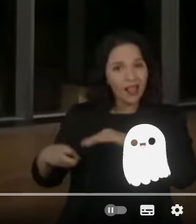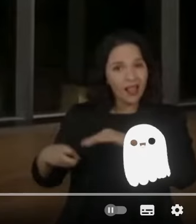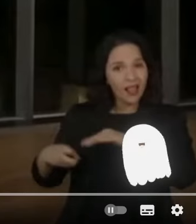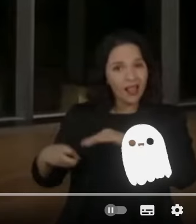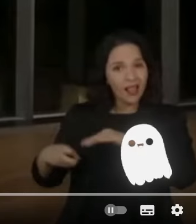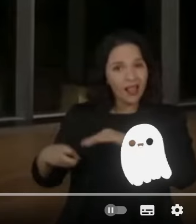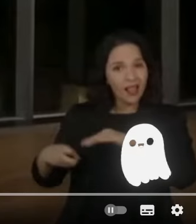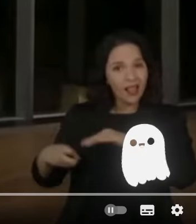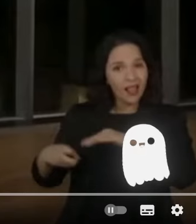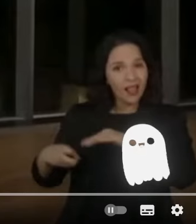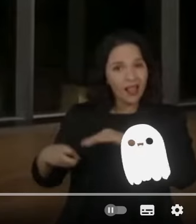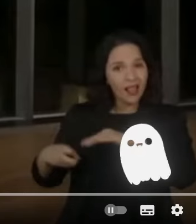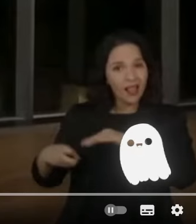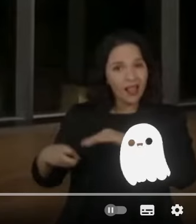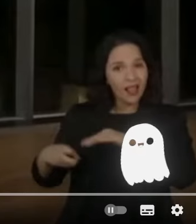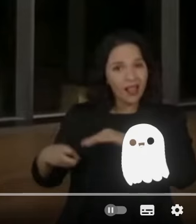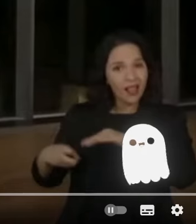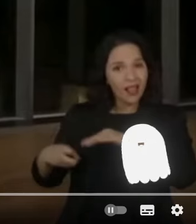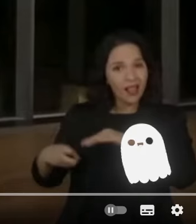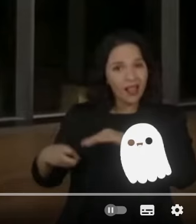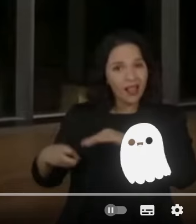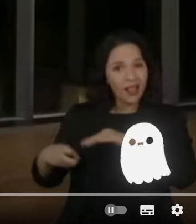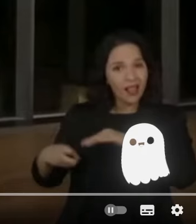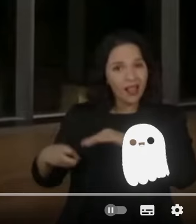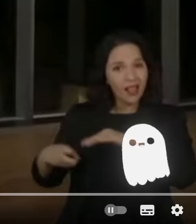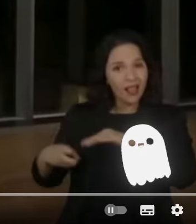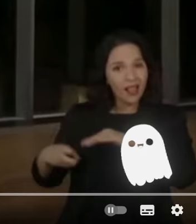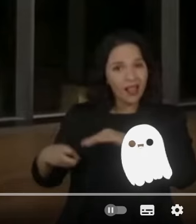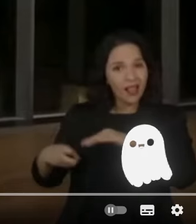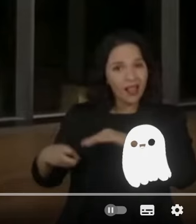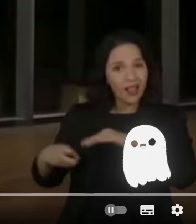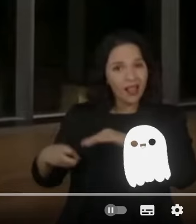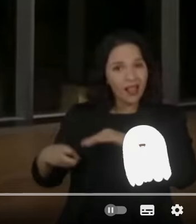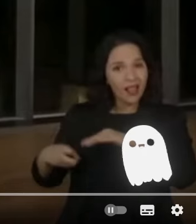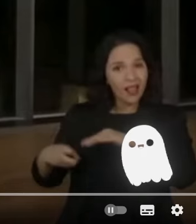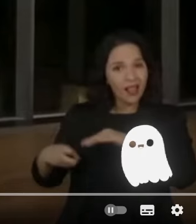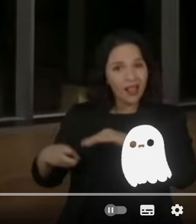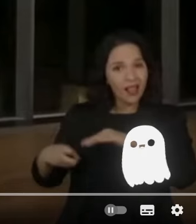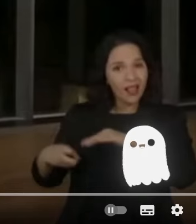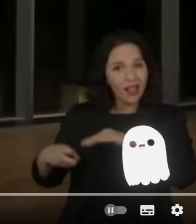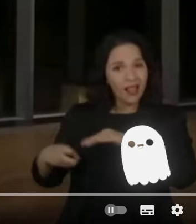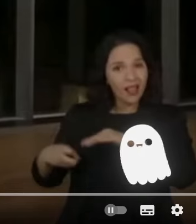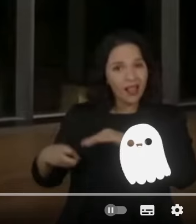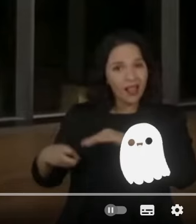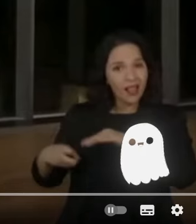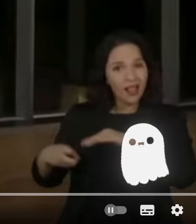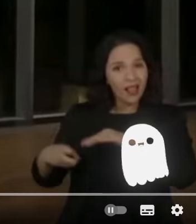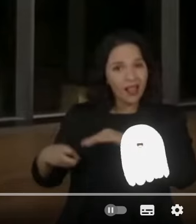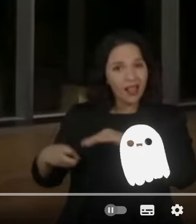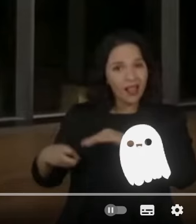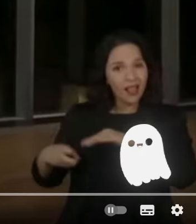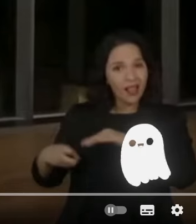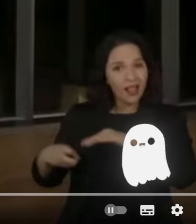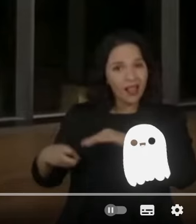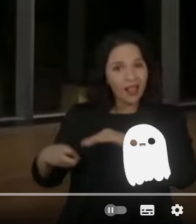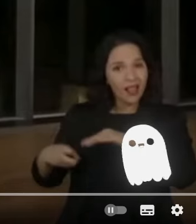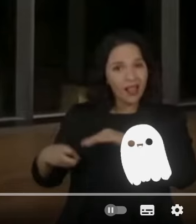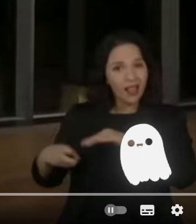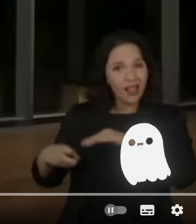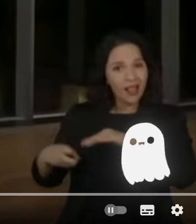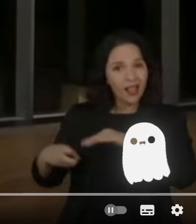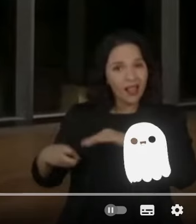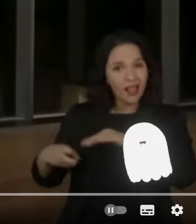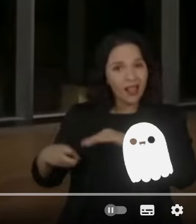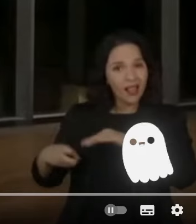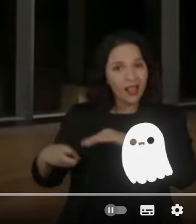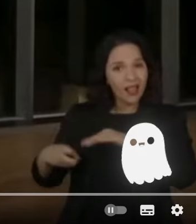medo. E eu era maluca já desde criança. Eu gostava tudo muito de terror, de filme de terror. Já que eu tava começando